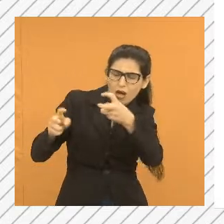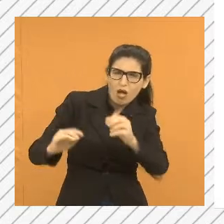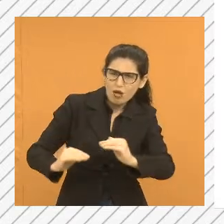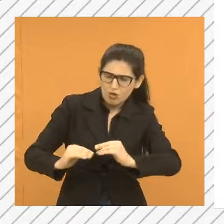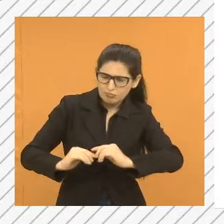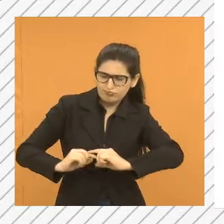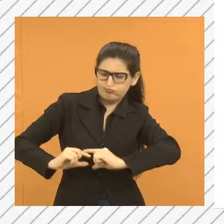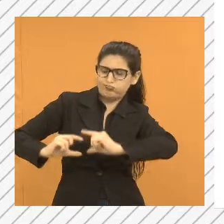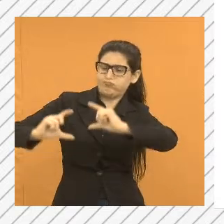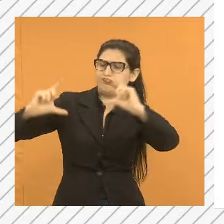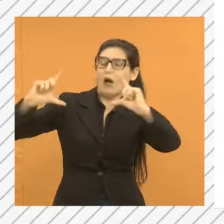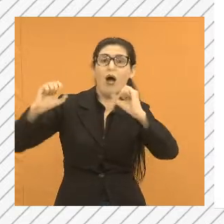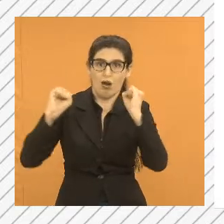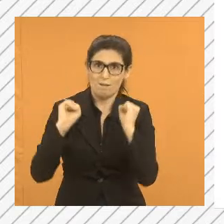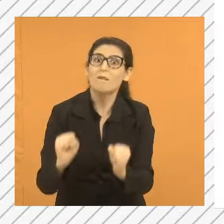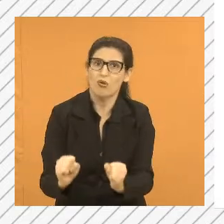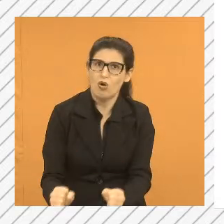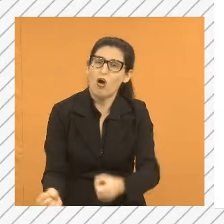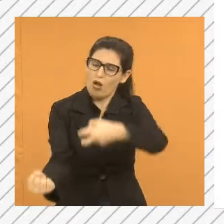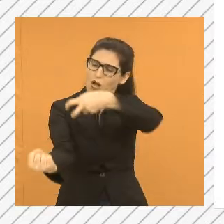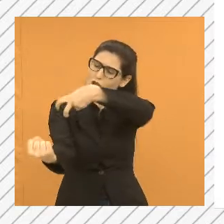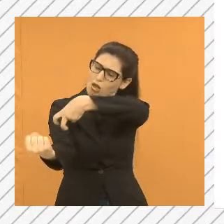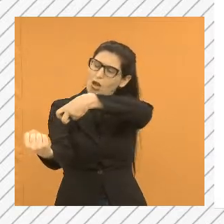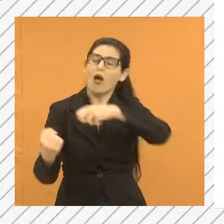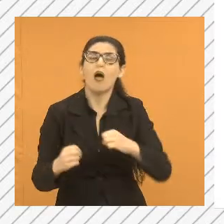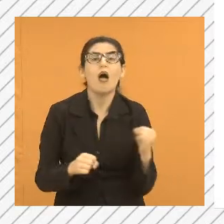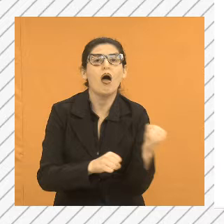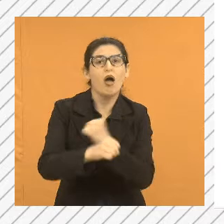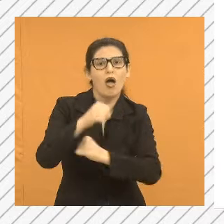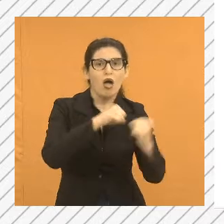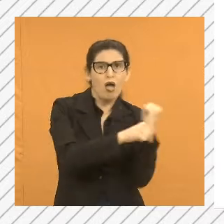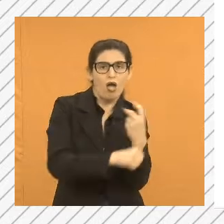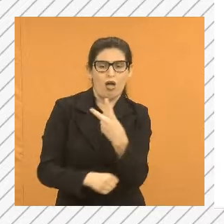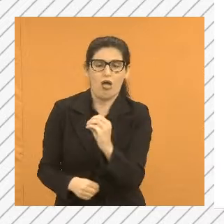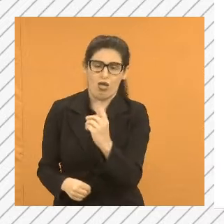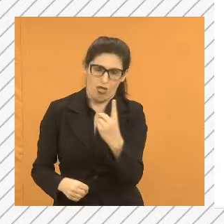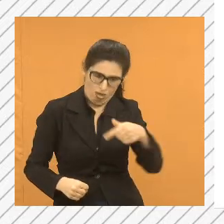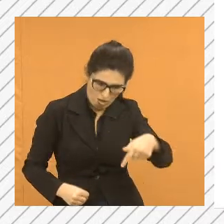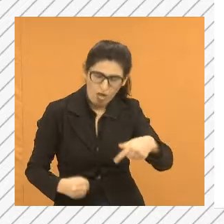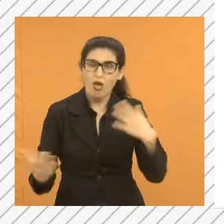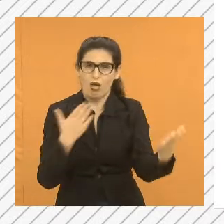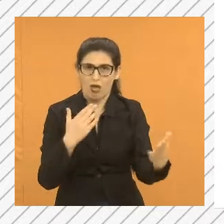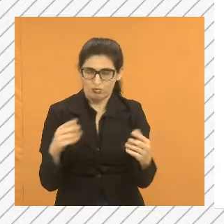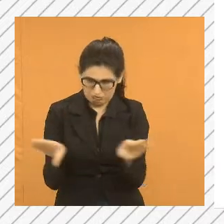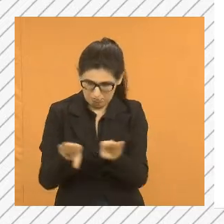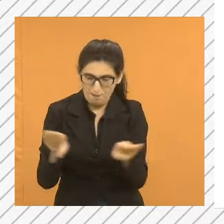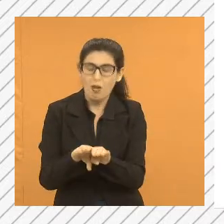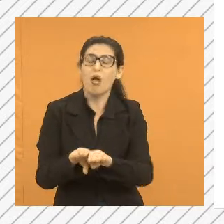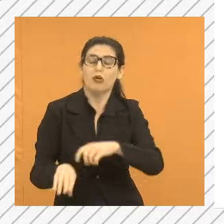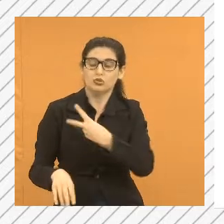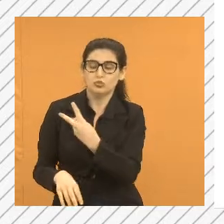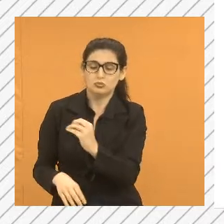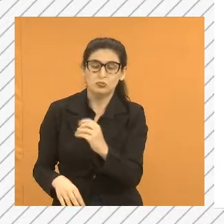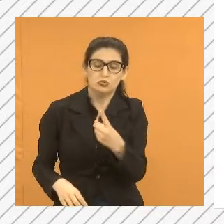das autorizações realizadas entre os anos de 2017 e 2018.